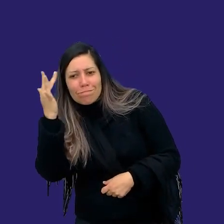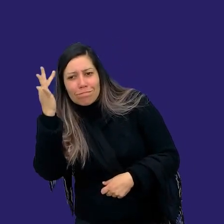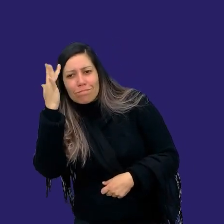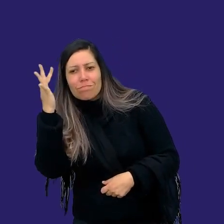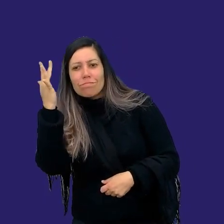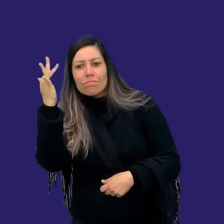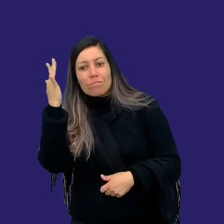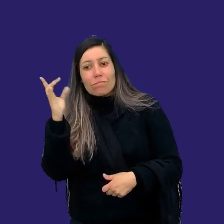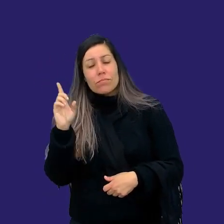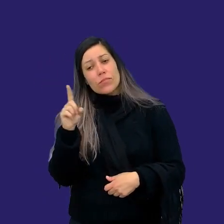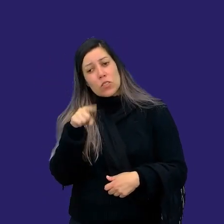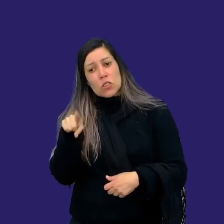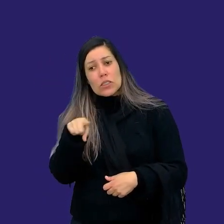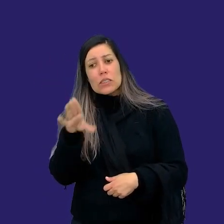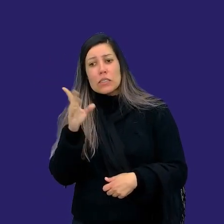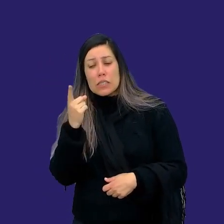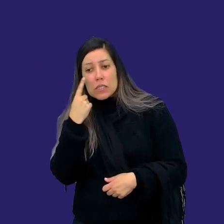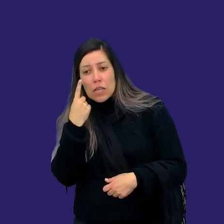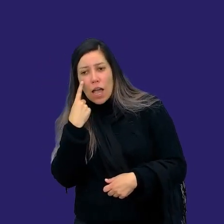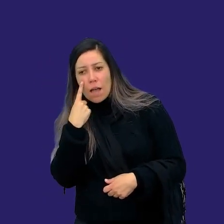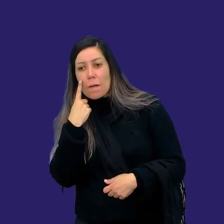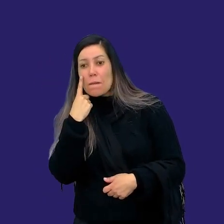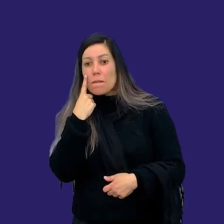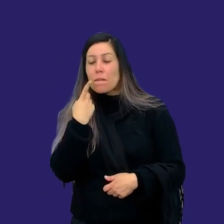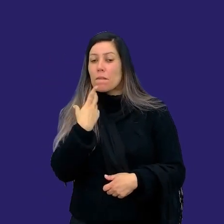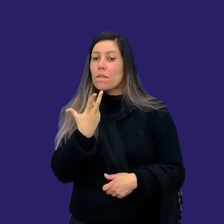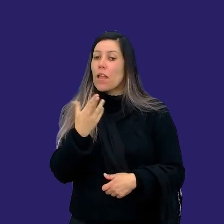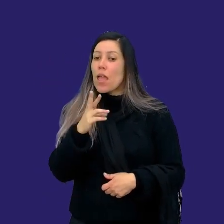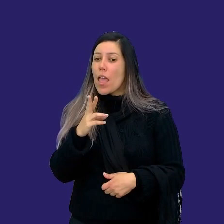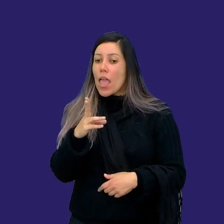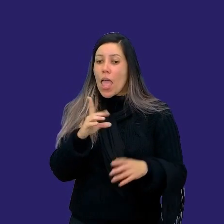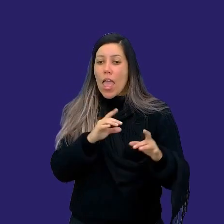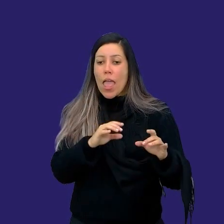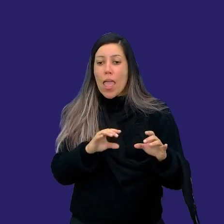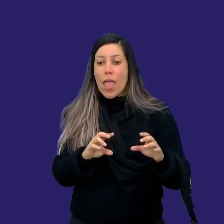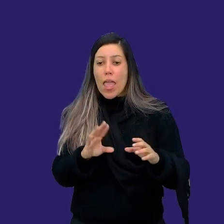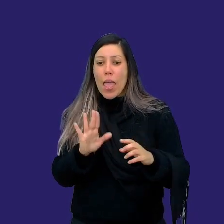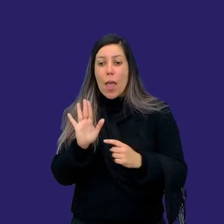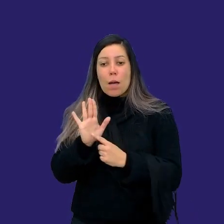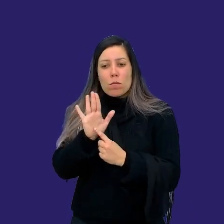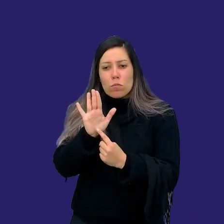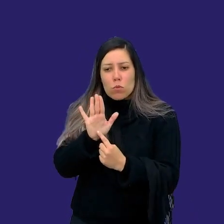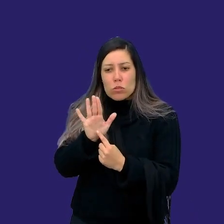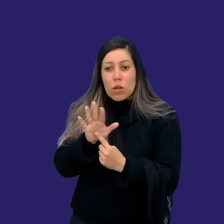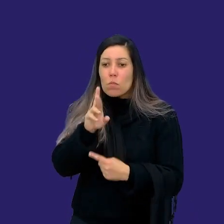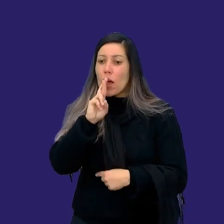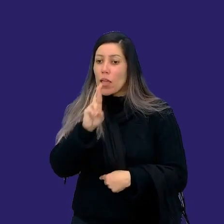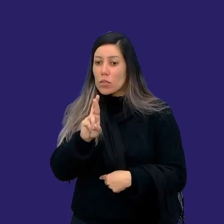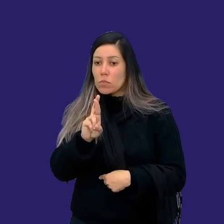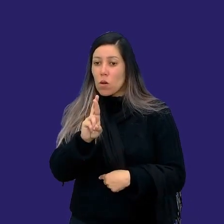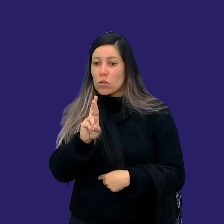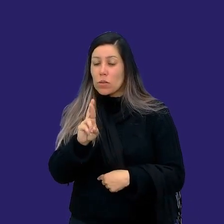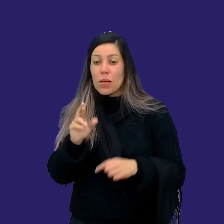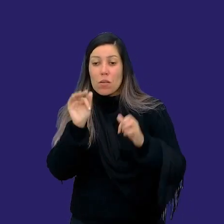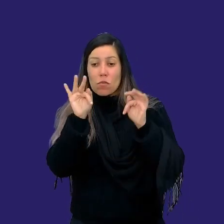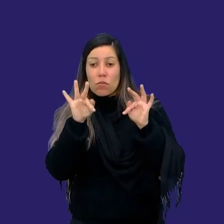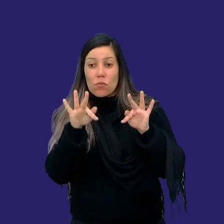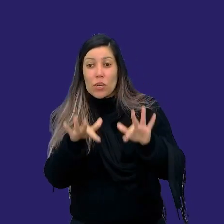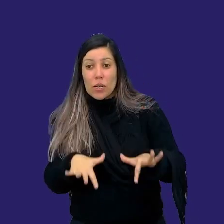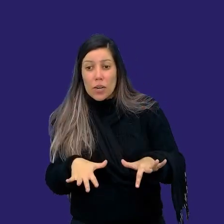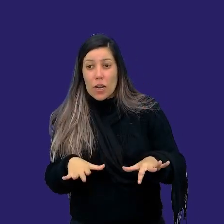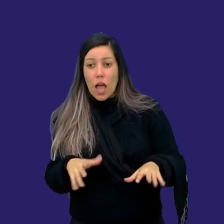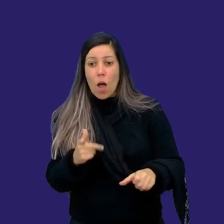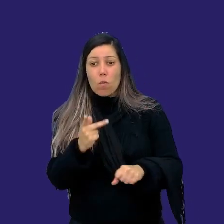possível, registrassem aí uma possível resposta para isso, para que talvez, ao final das nossas transmissões sobre